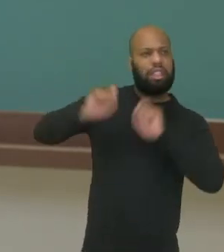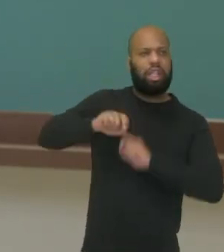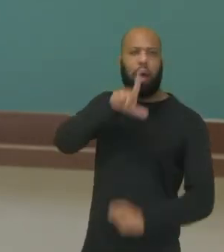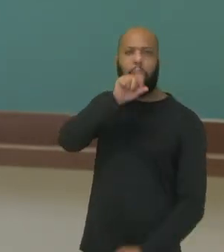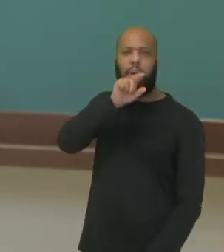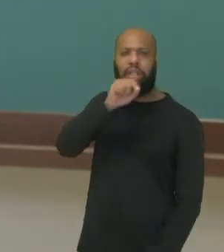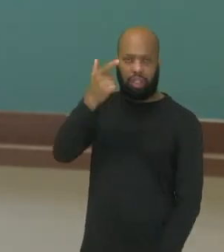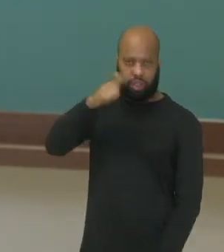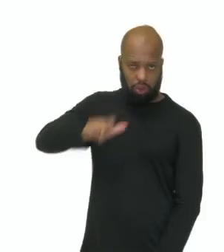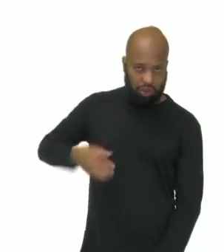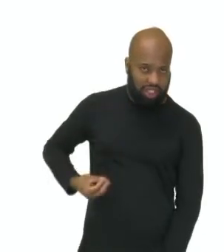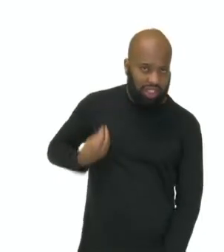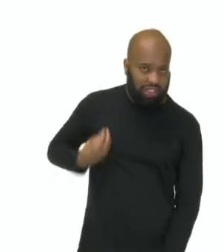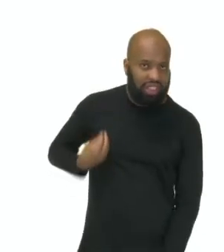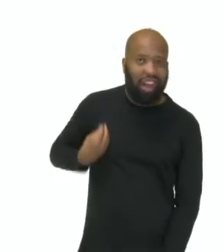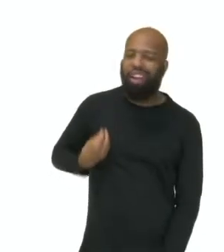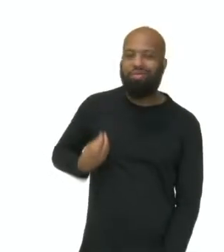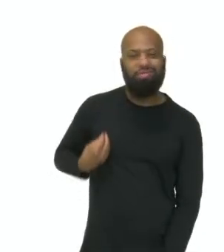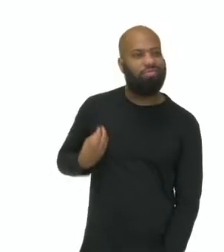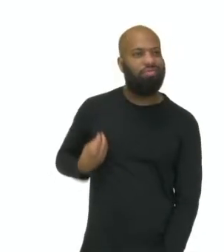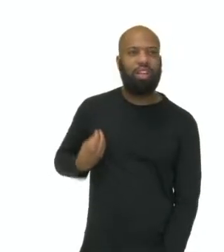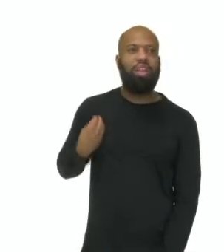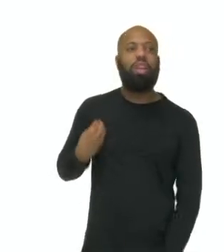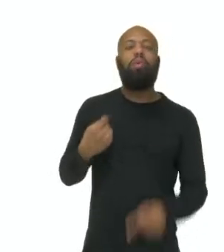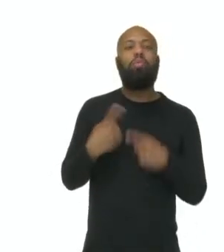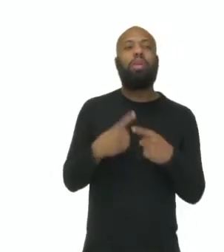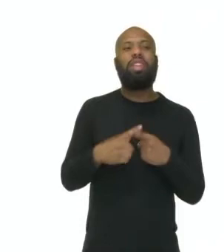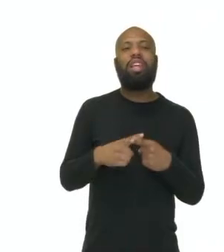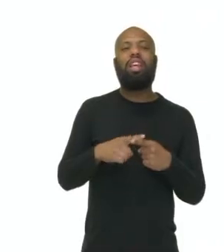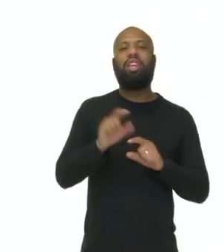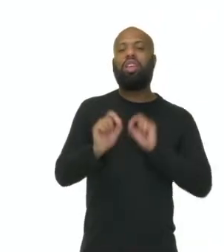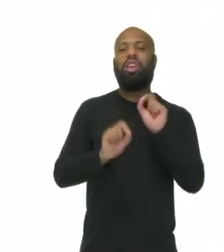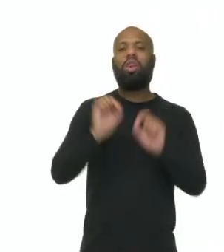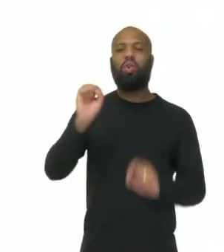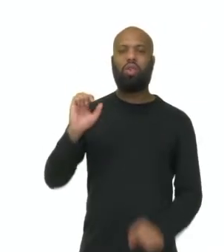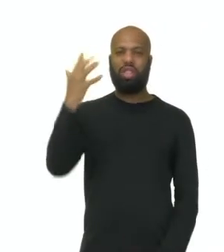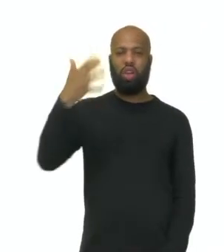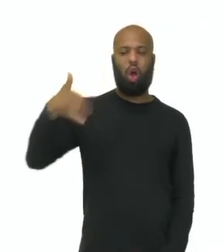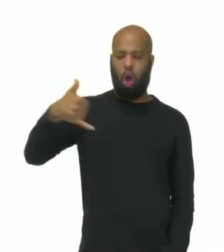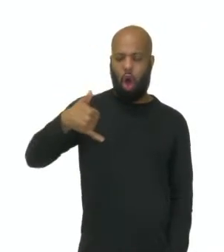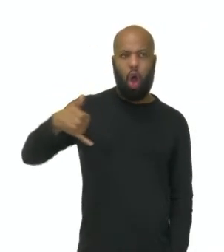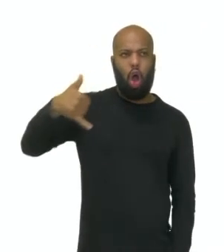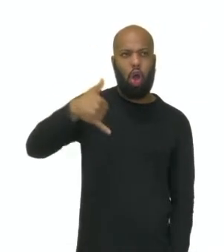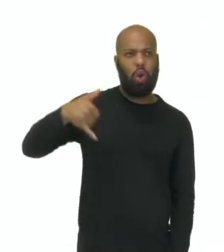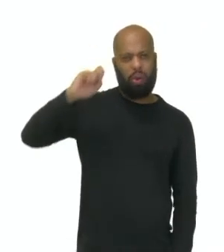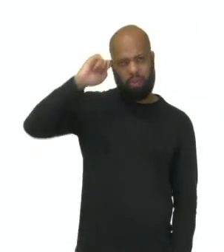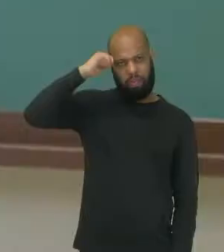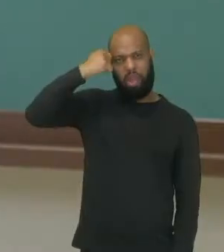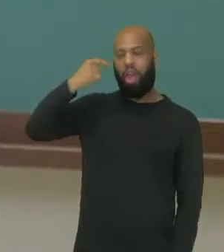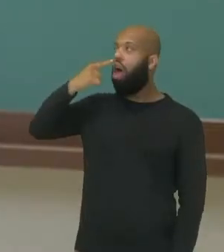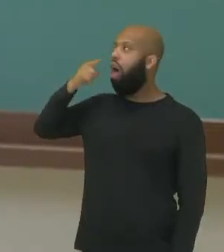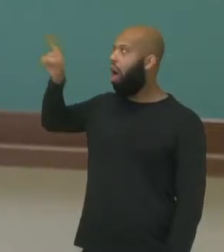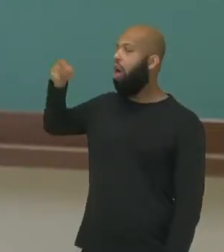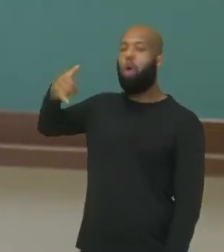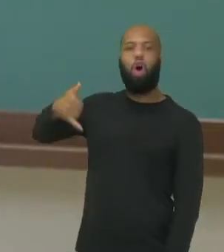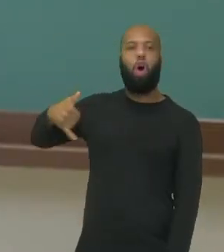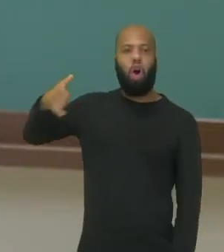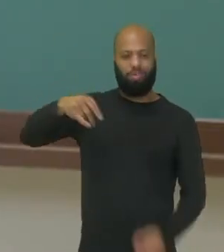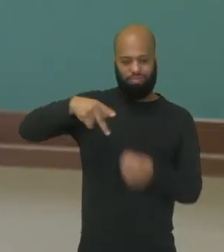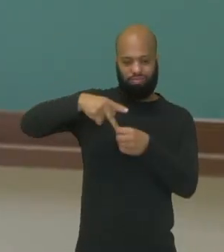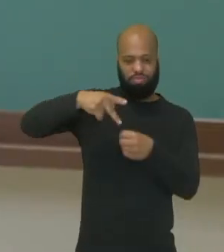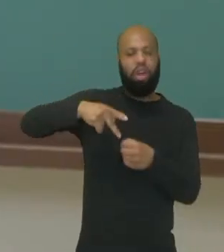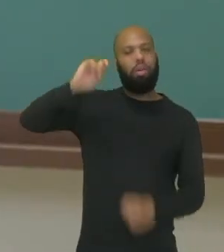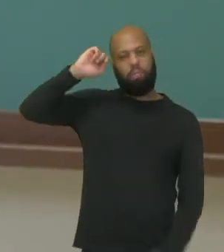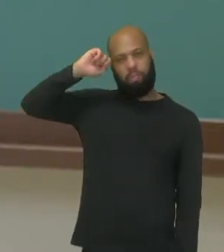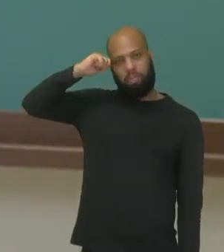sobreviver? Ela já não consegue nem se mexer, porque o óleo, aquele óleo, quero que vocês se atentem a isso, aquele óleo que